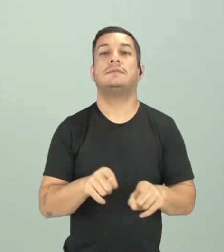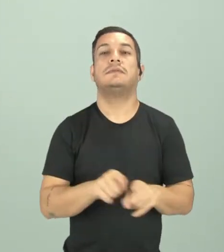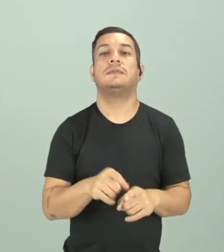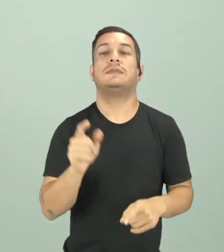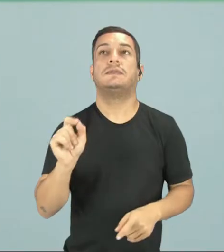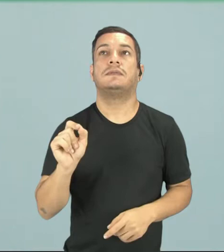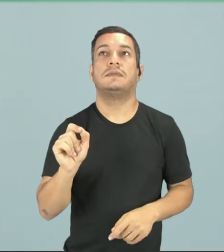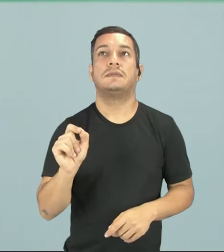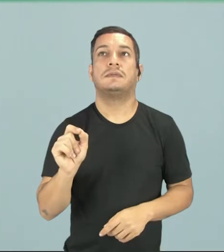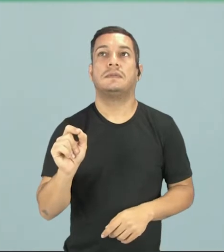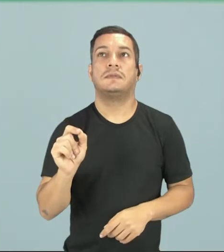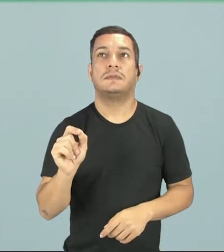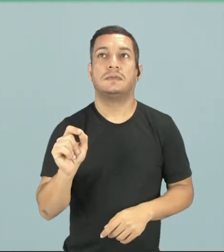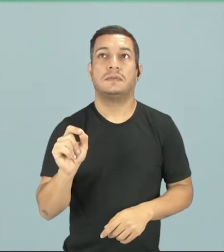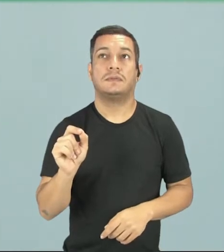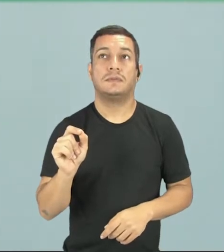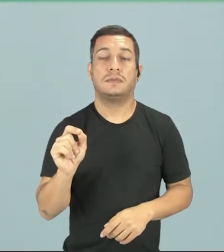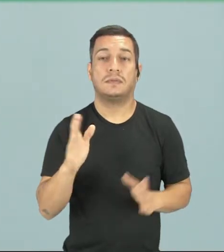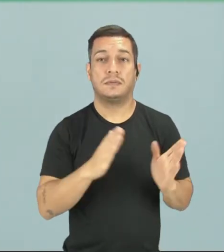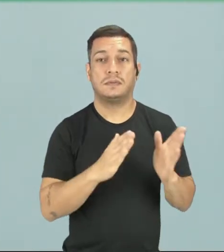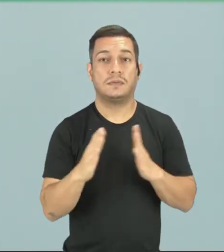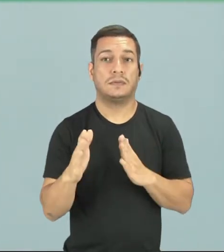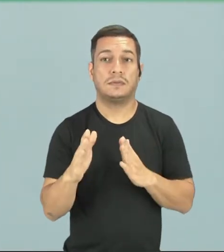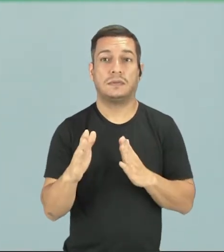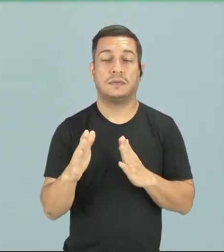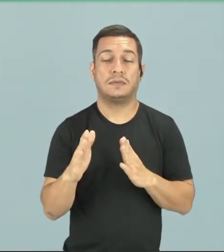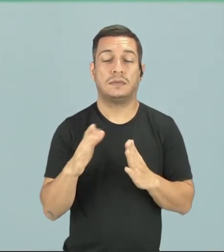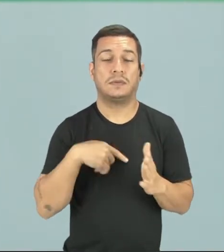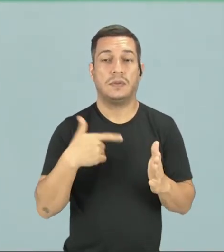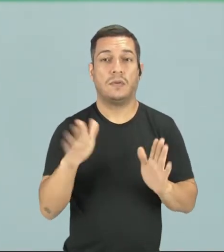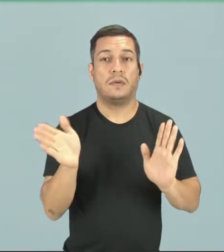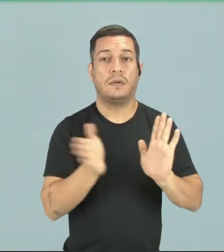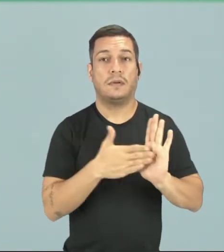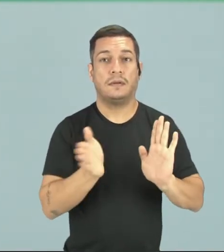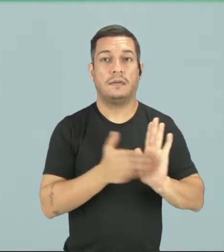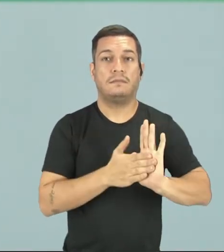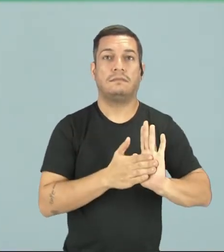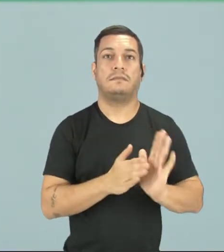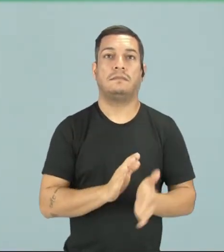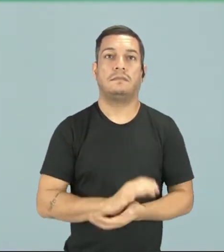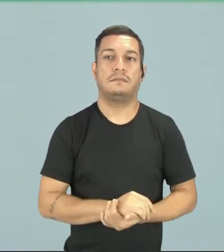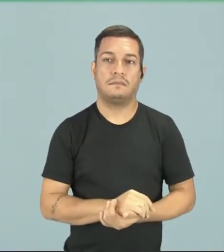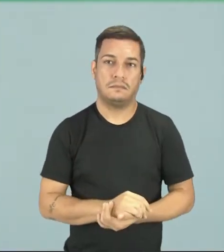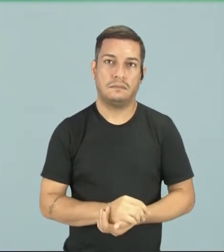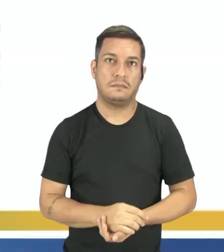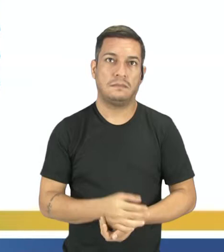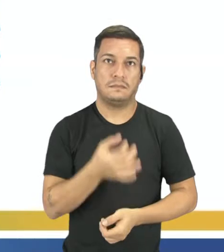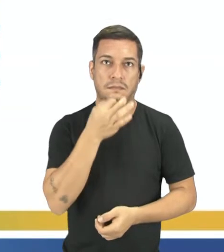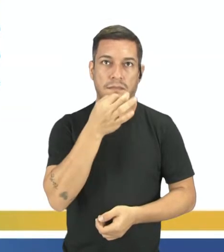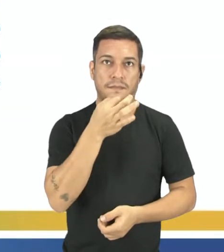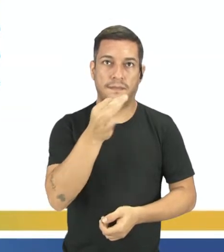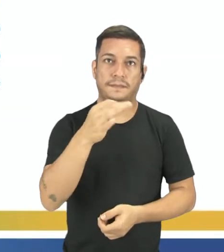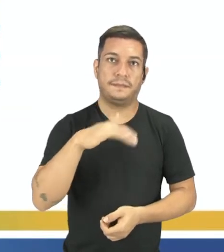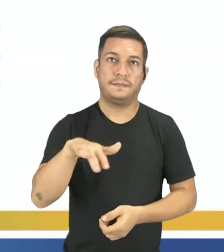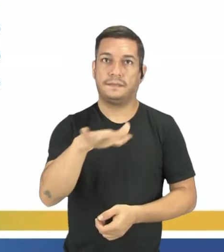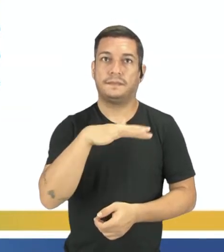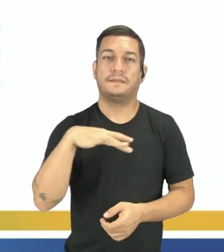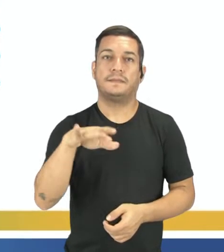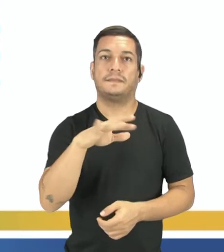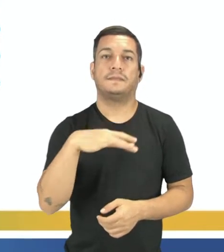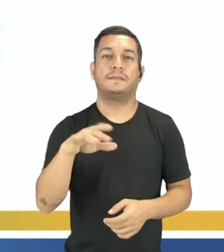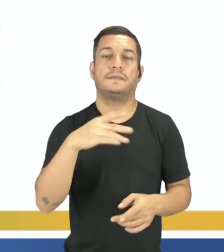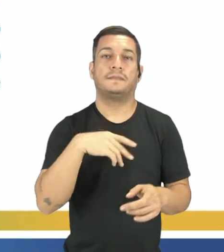momento ela passa a ter uma outra proposta. Democratização da educação física